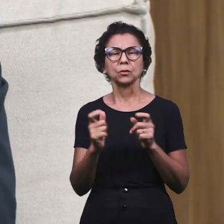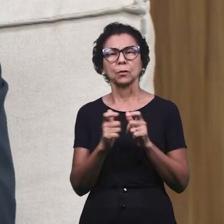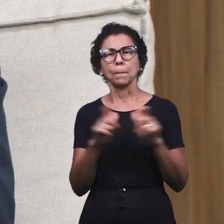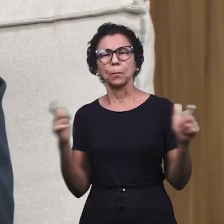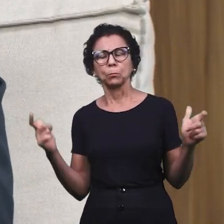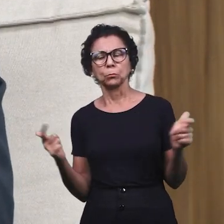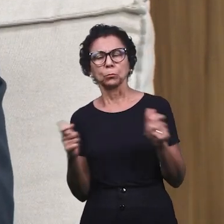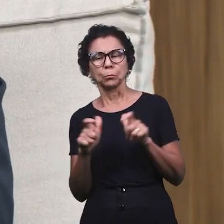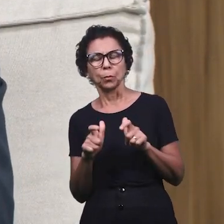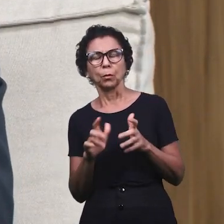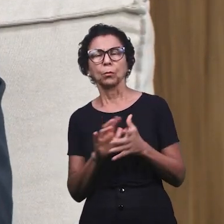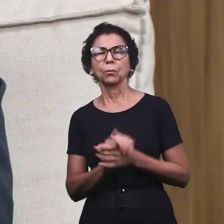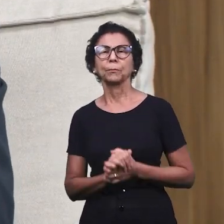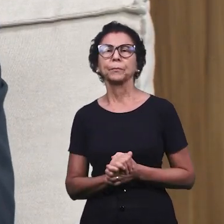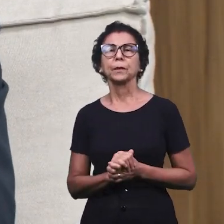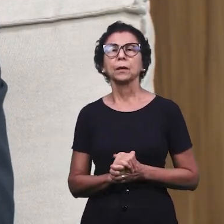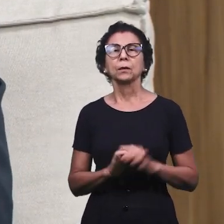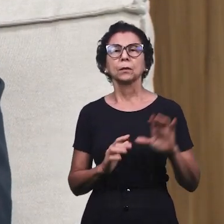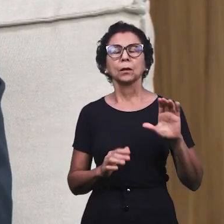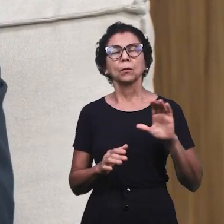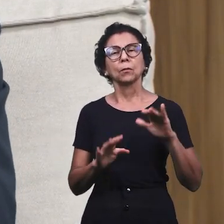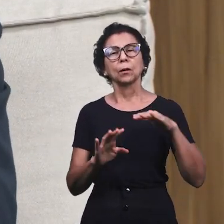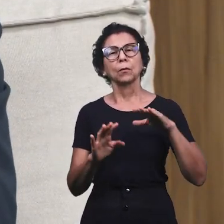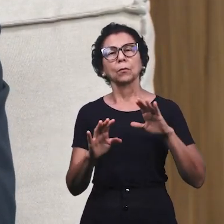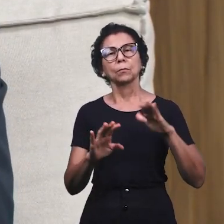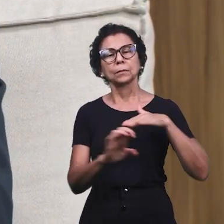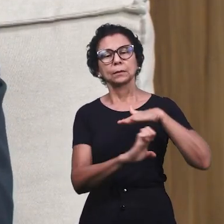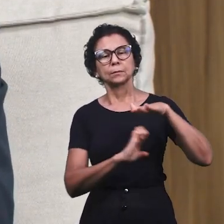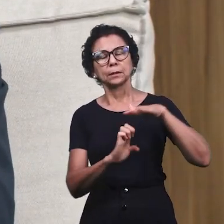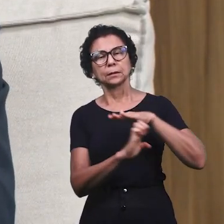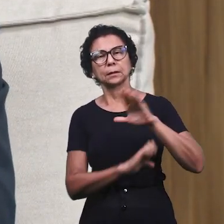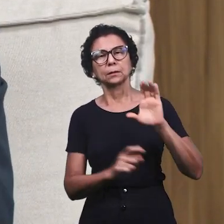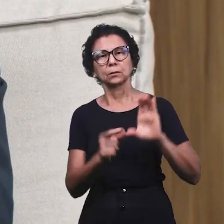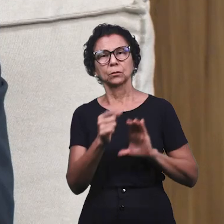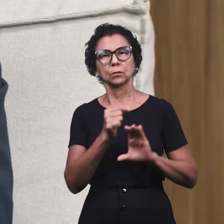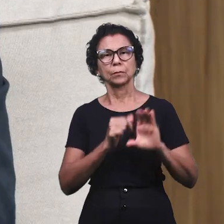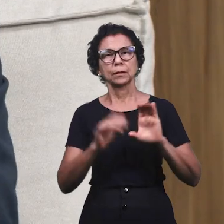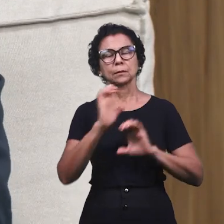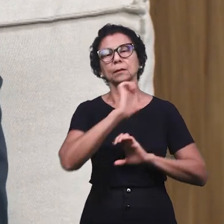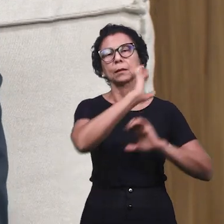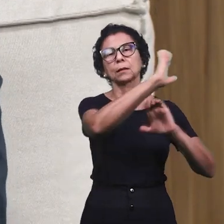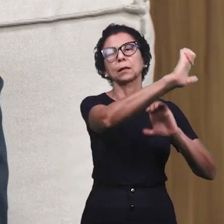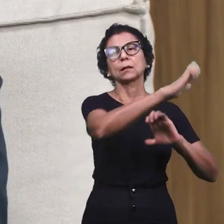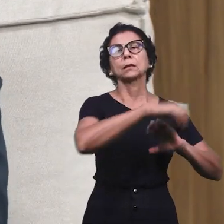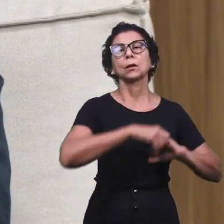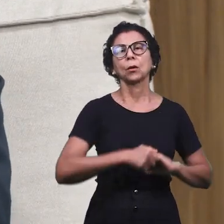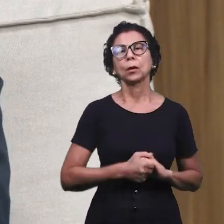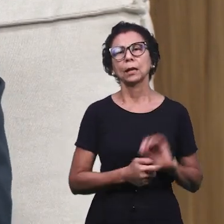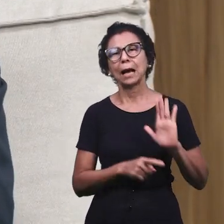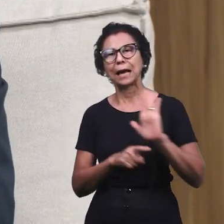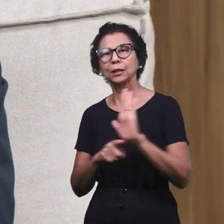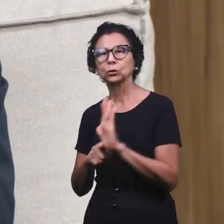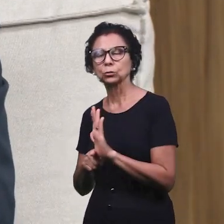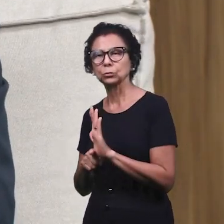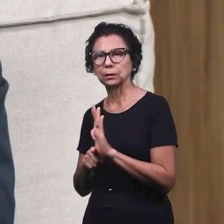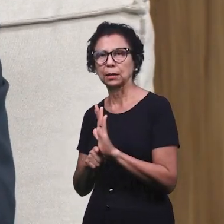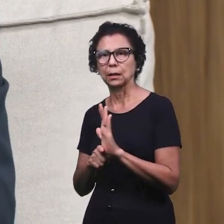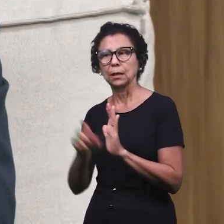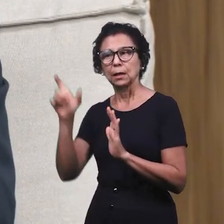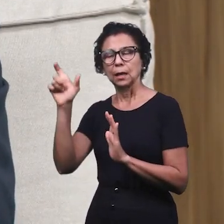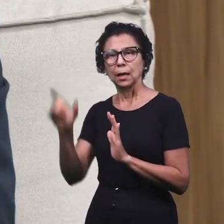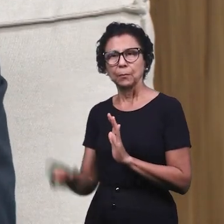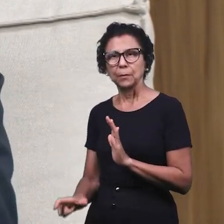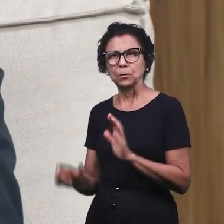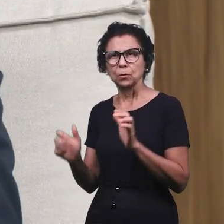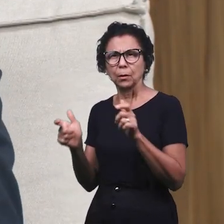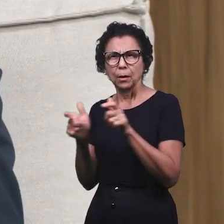trades ou empresas de comércio exterior que vai fazer essa parte alfandegária para esse pequeno empreendedor. Só que